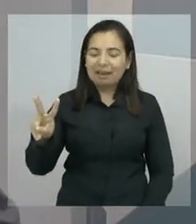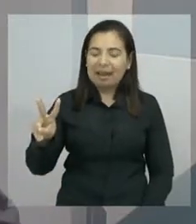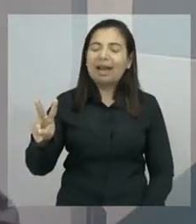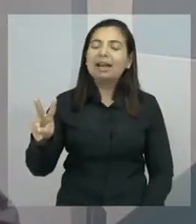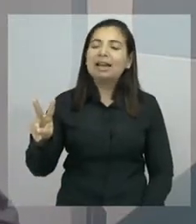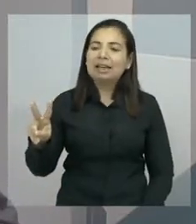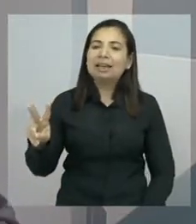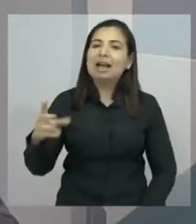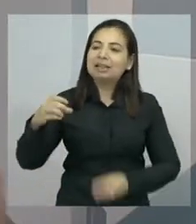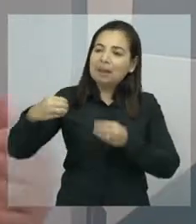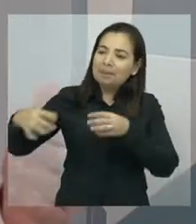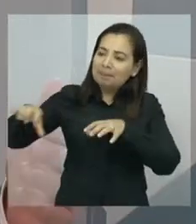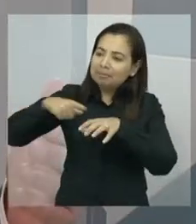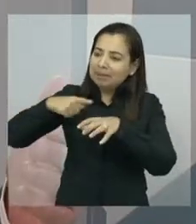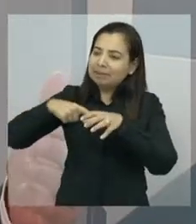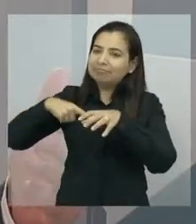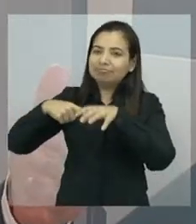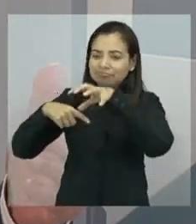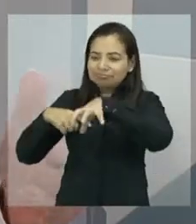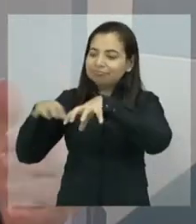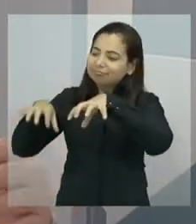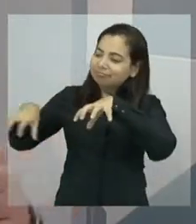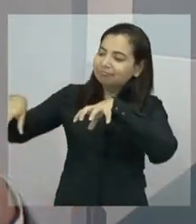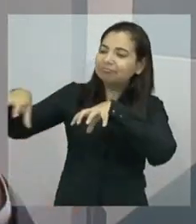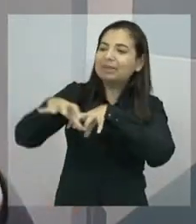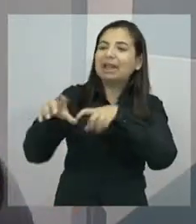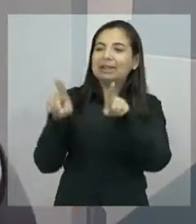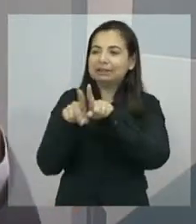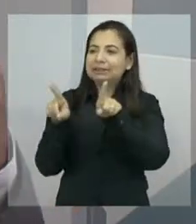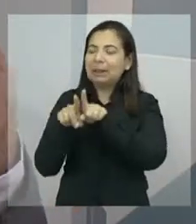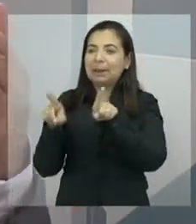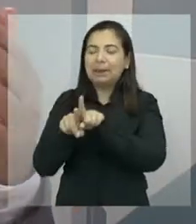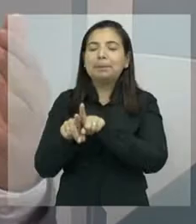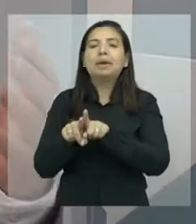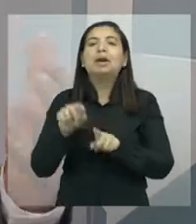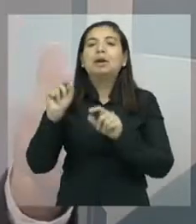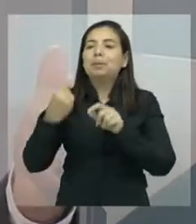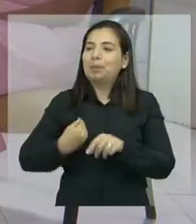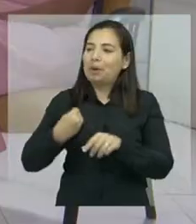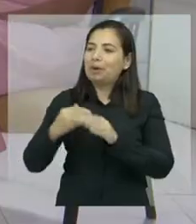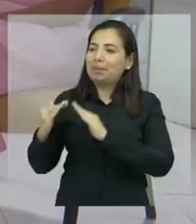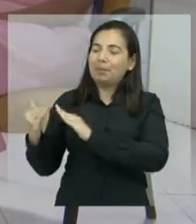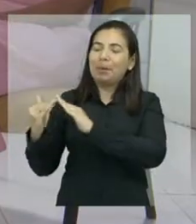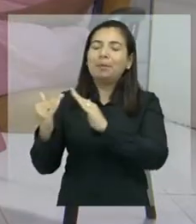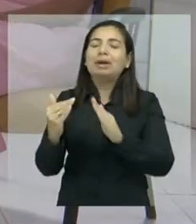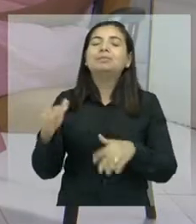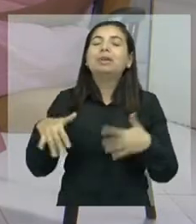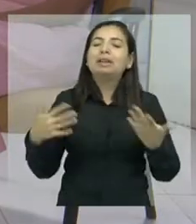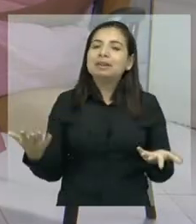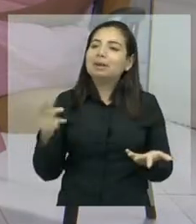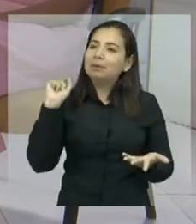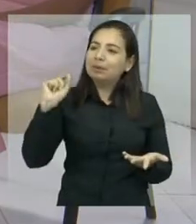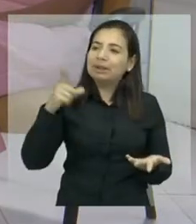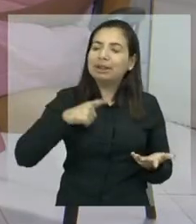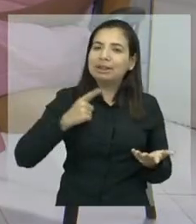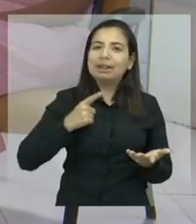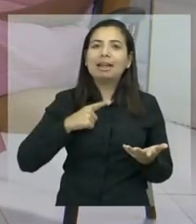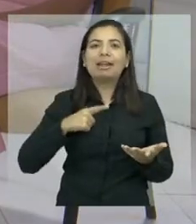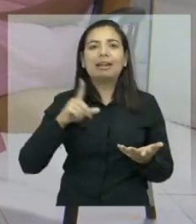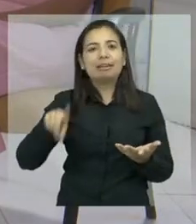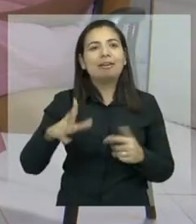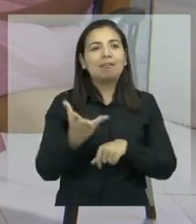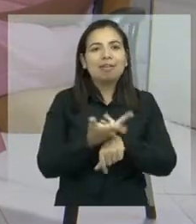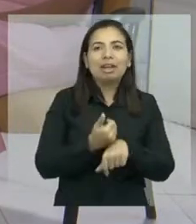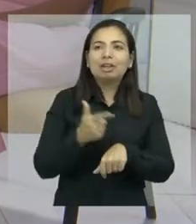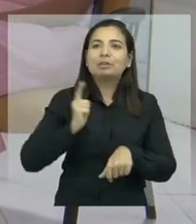ali, tomarem uma iniciativa dessas, né, de um festival em prol da luta contra as drogas, contra a